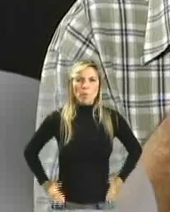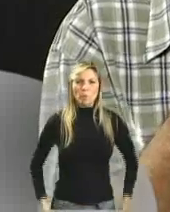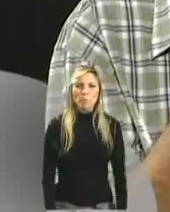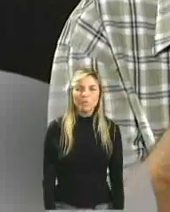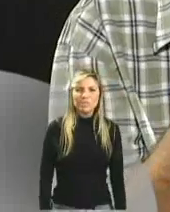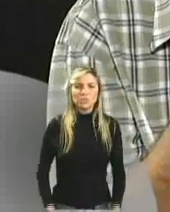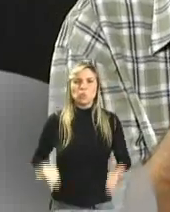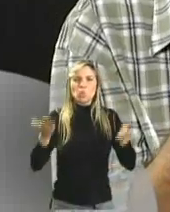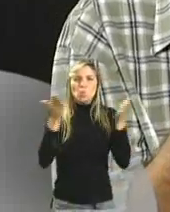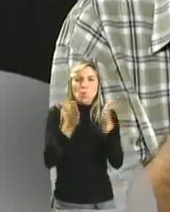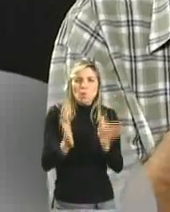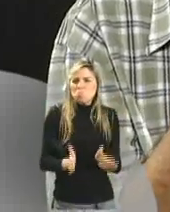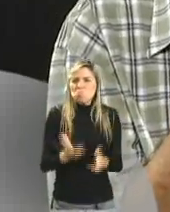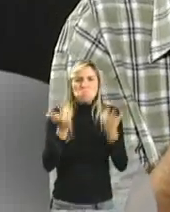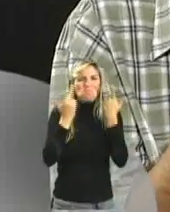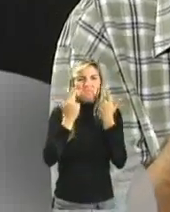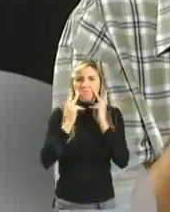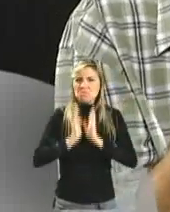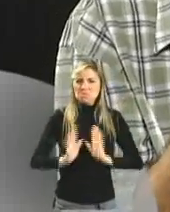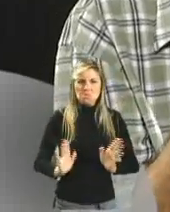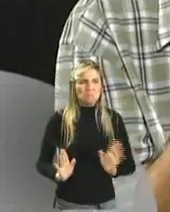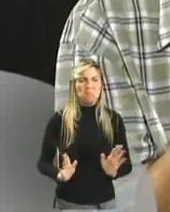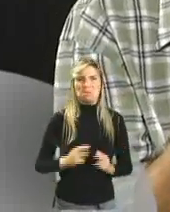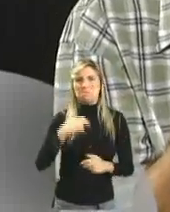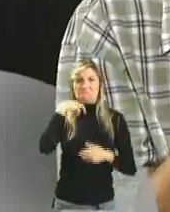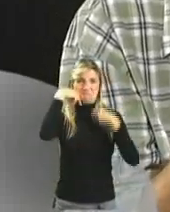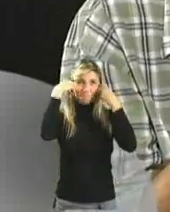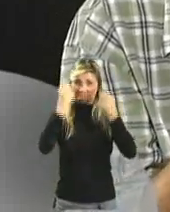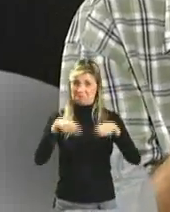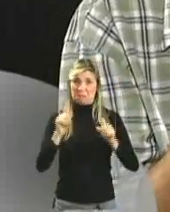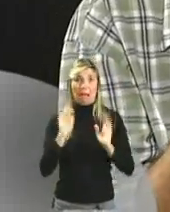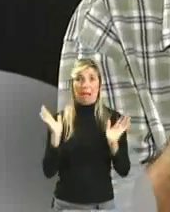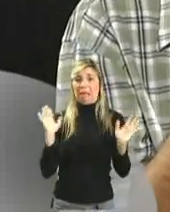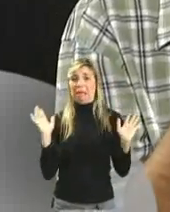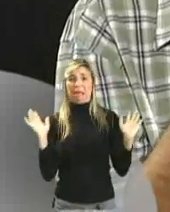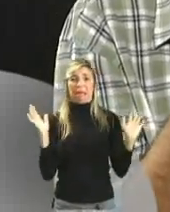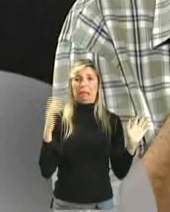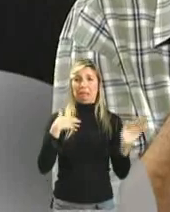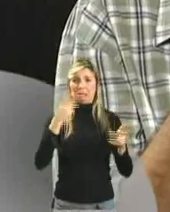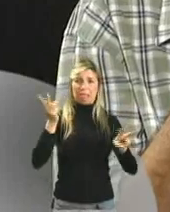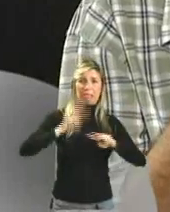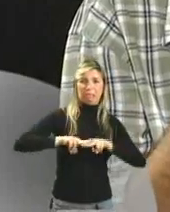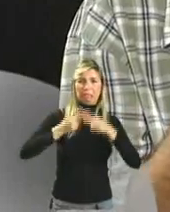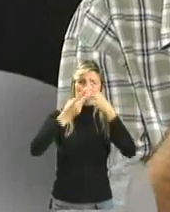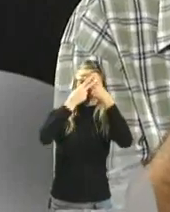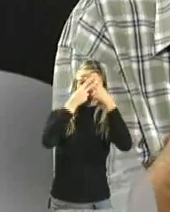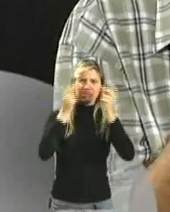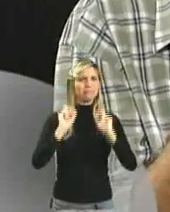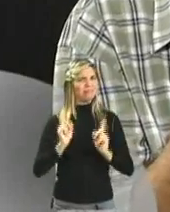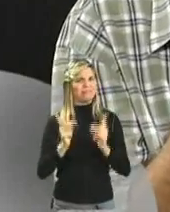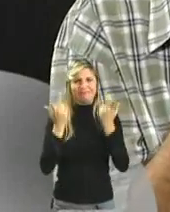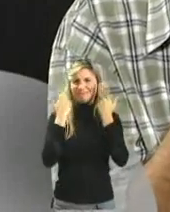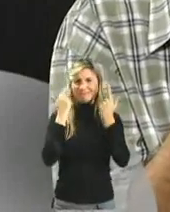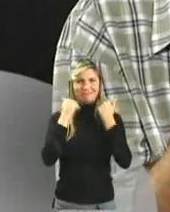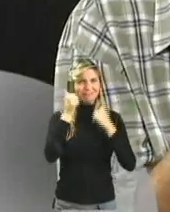bem colado, né, que faça o contorno do corpo da mesma forma, né, que não vai interferir na feminilidade